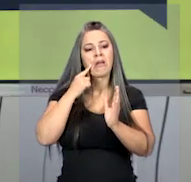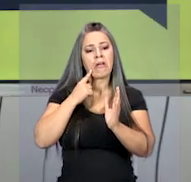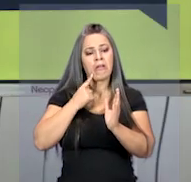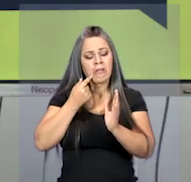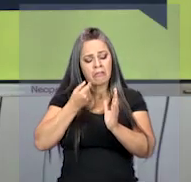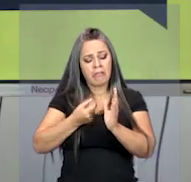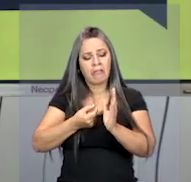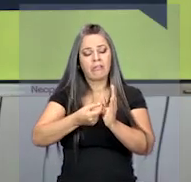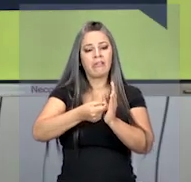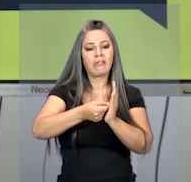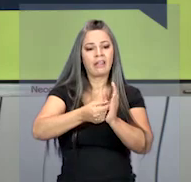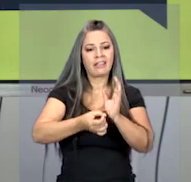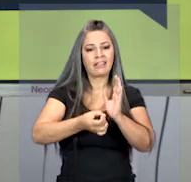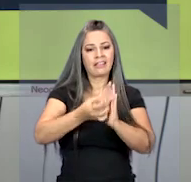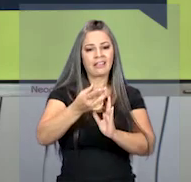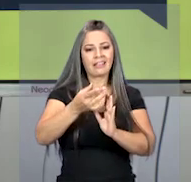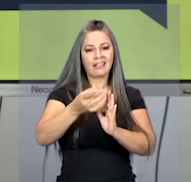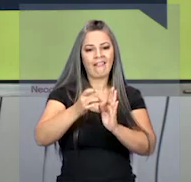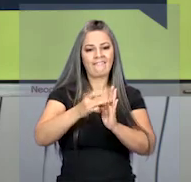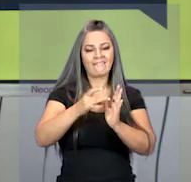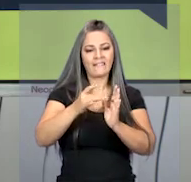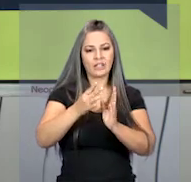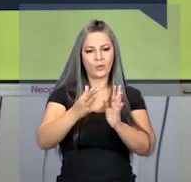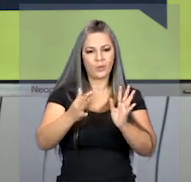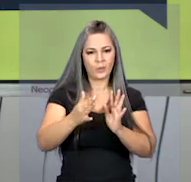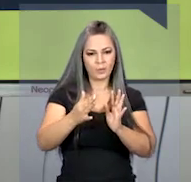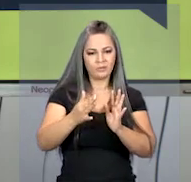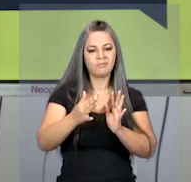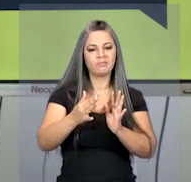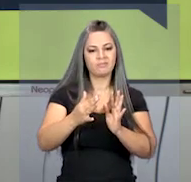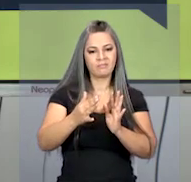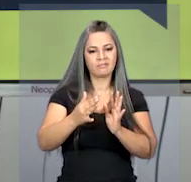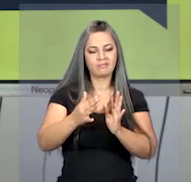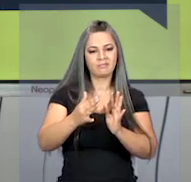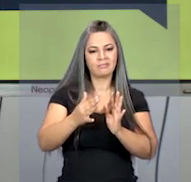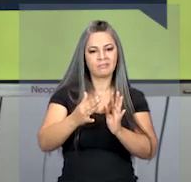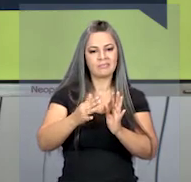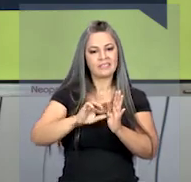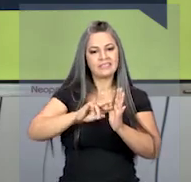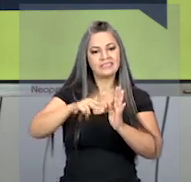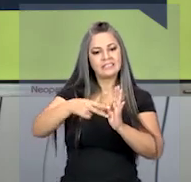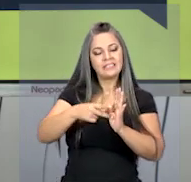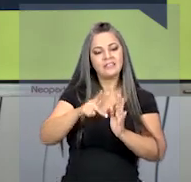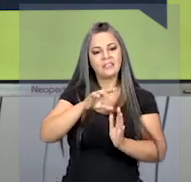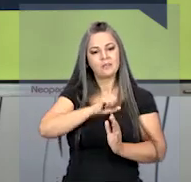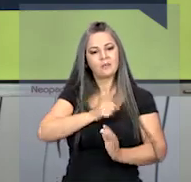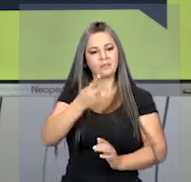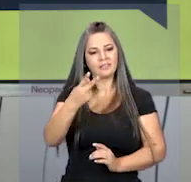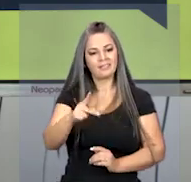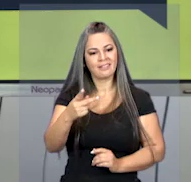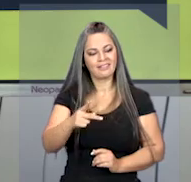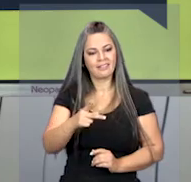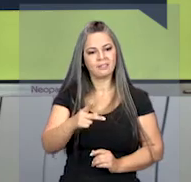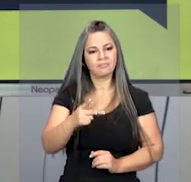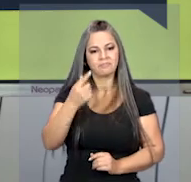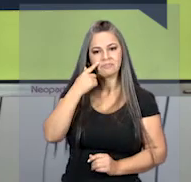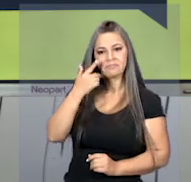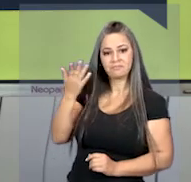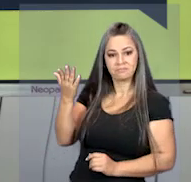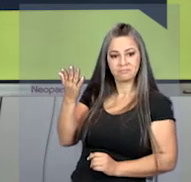uma narrativa, é uma história, tem um enredo, o personagem, o tempo, o espaço. E o narrador,